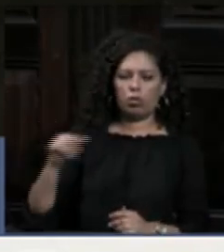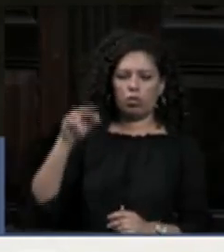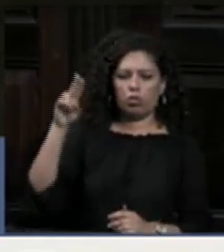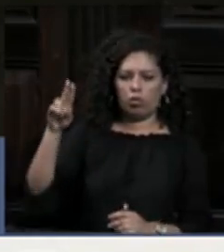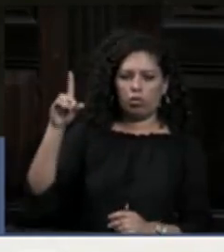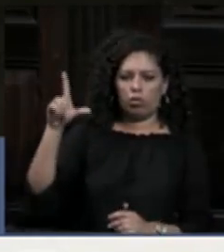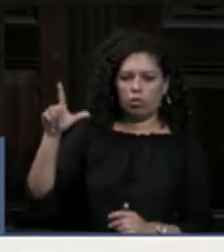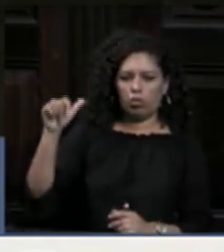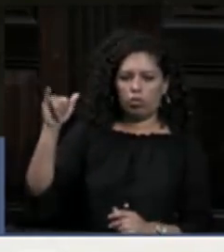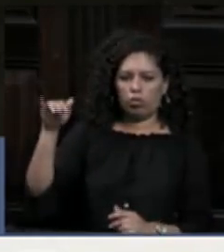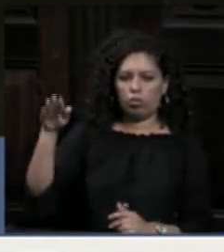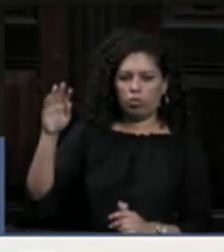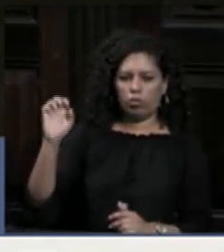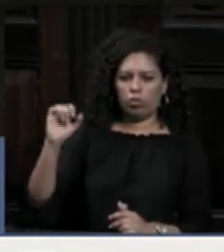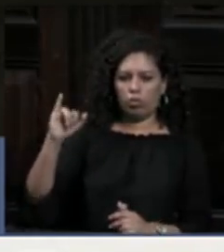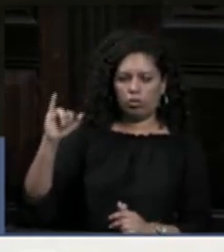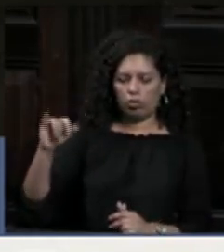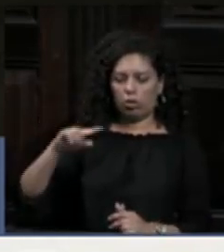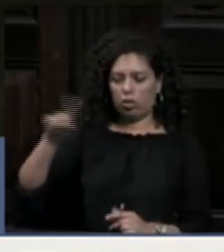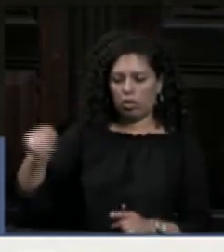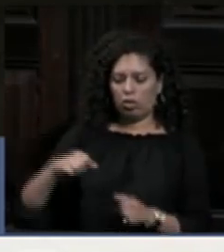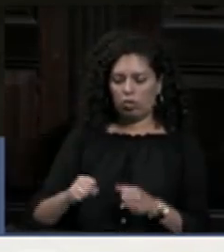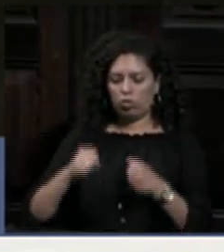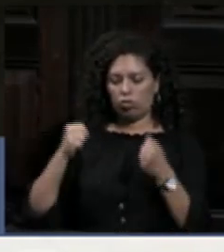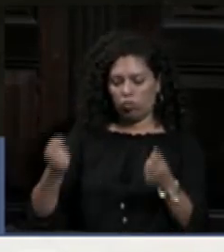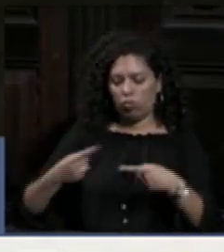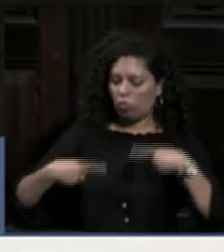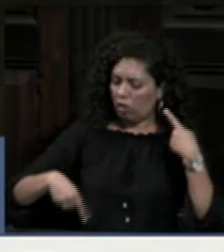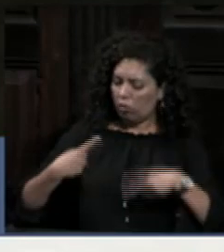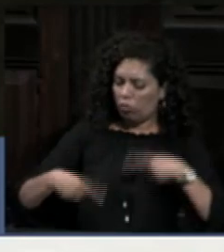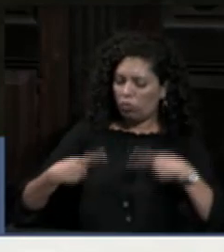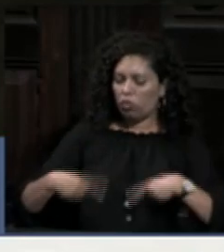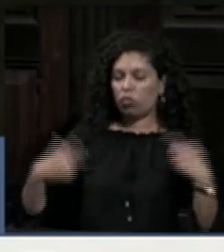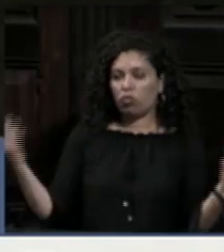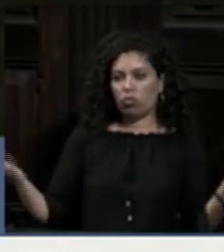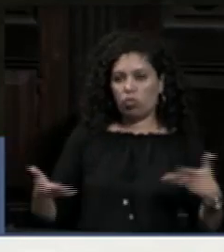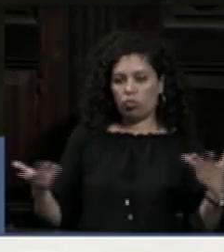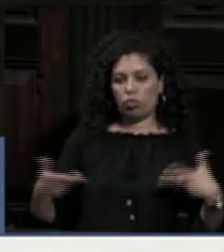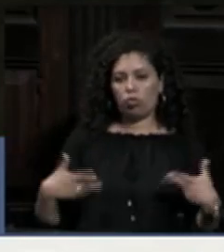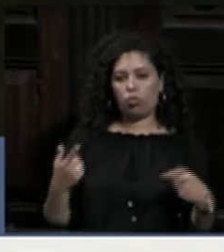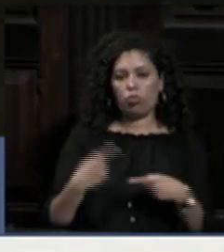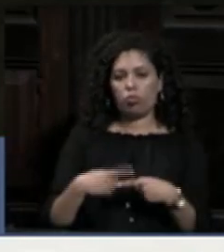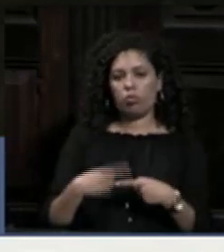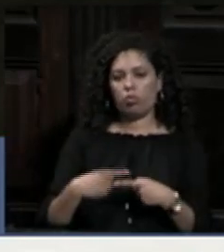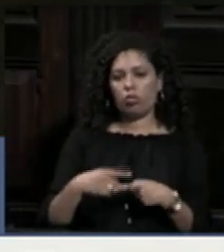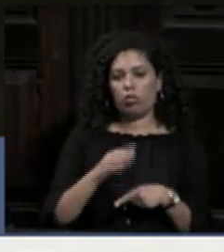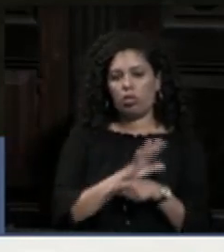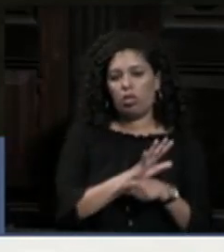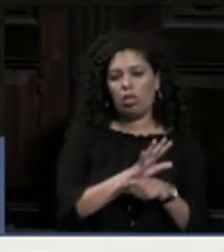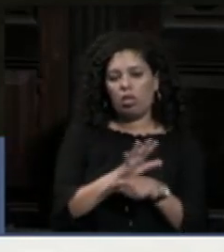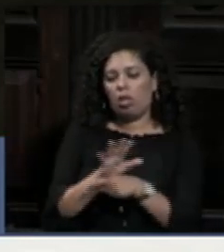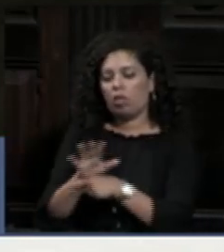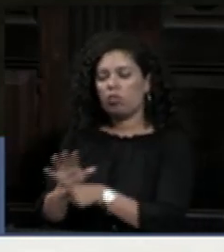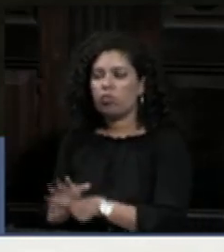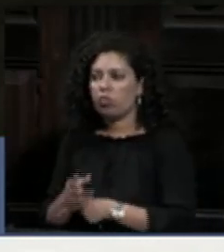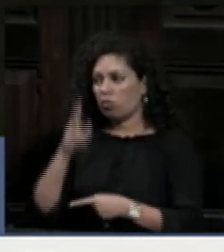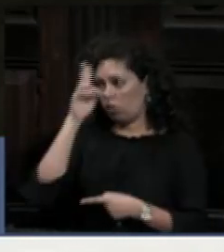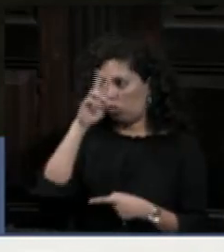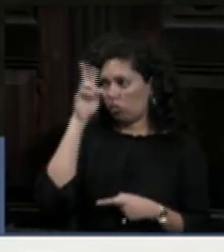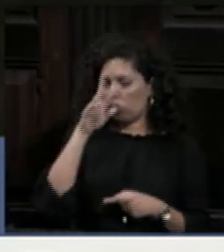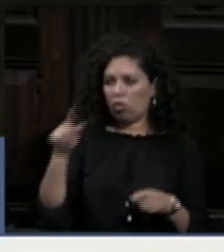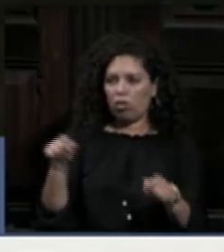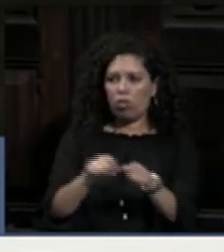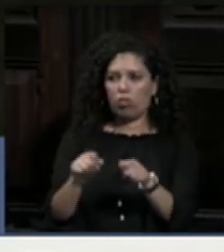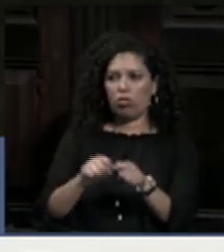lutou por essa política que é tão importante para ajudar a reduzir um pouco as distorções históricas com as